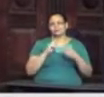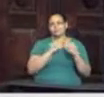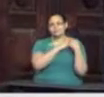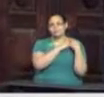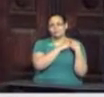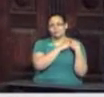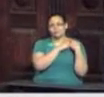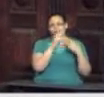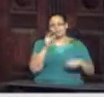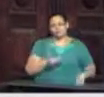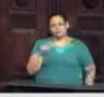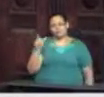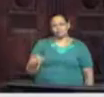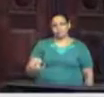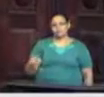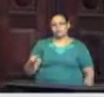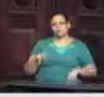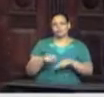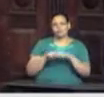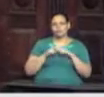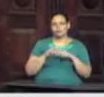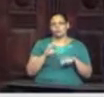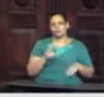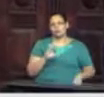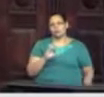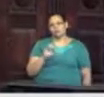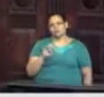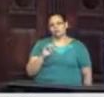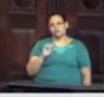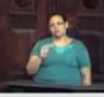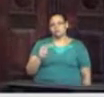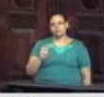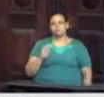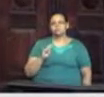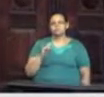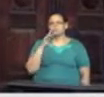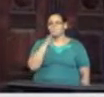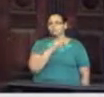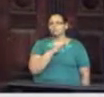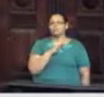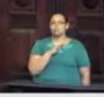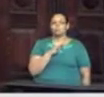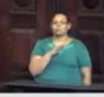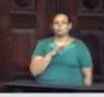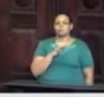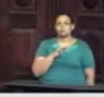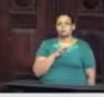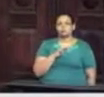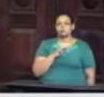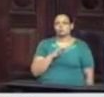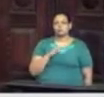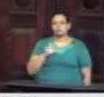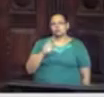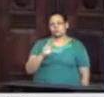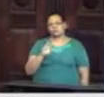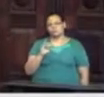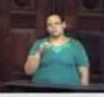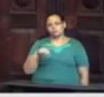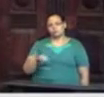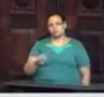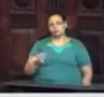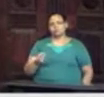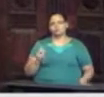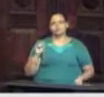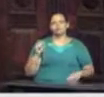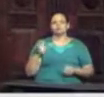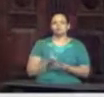responsáveis desta crise. Crise esta que significa nada mais, nada menos do que um crime que se